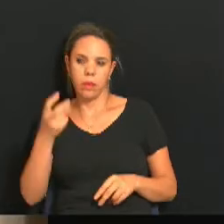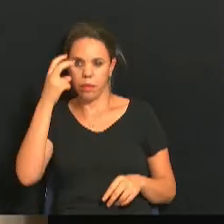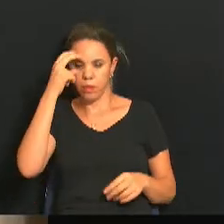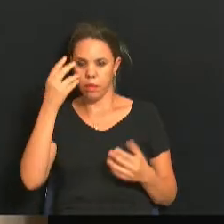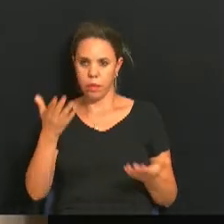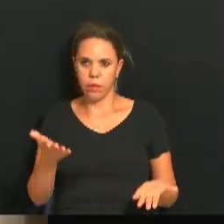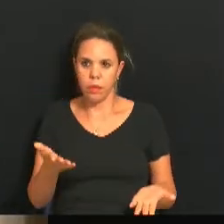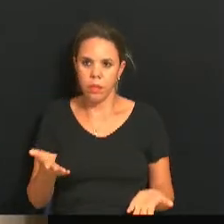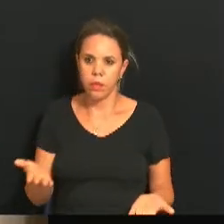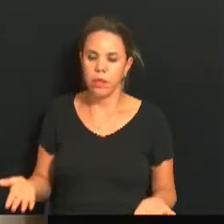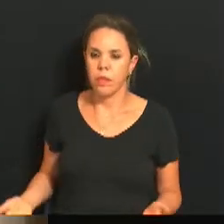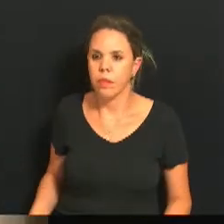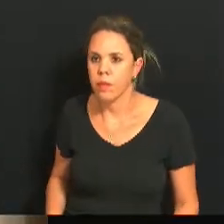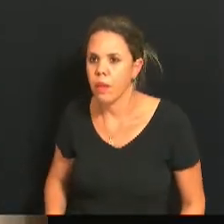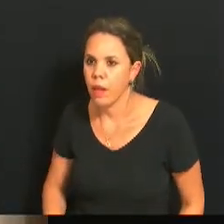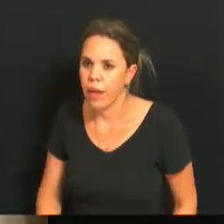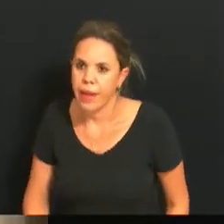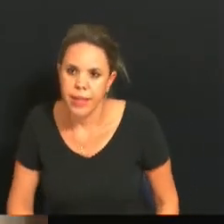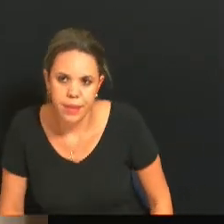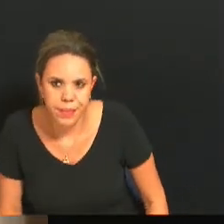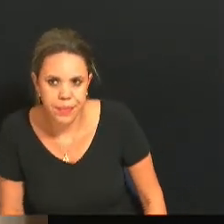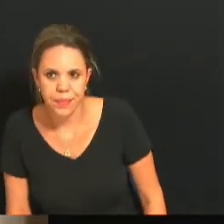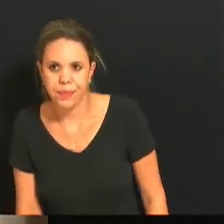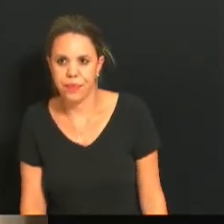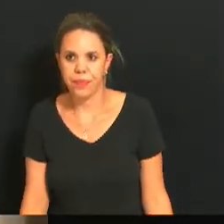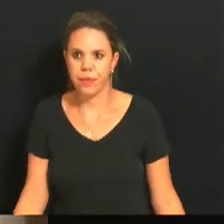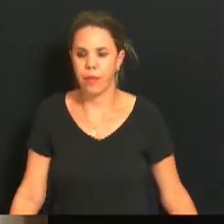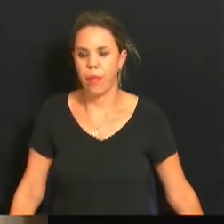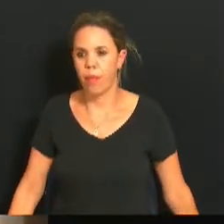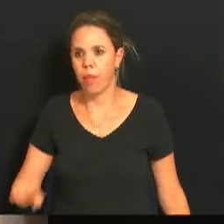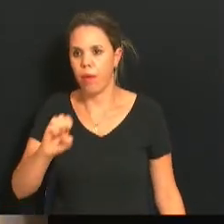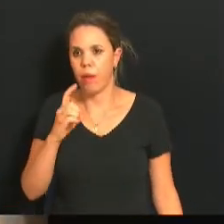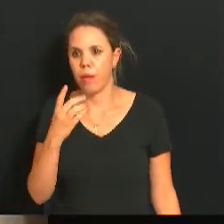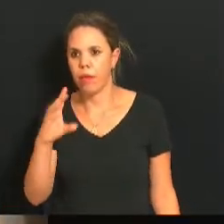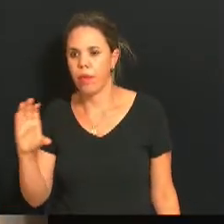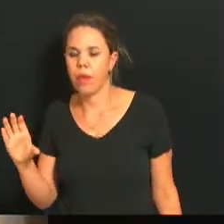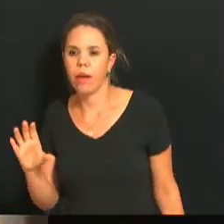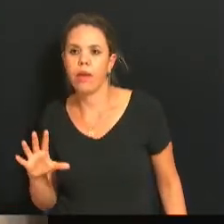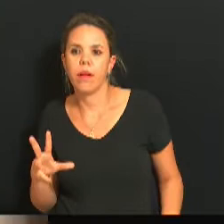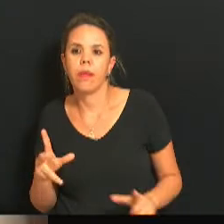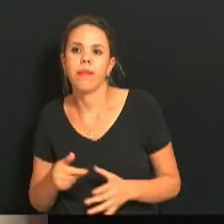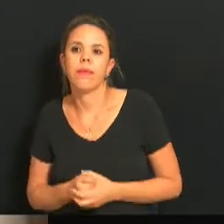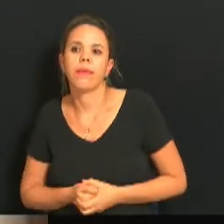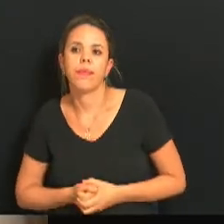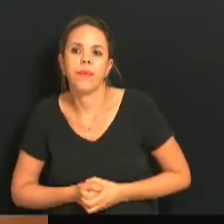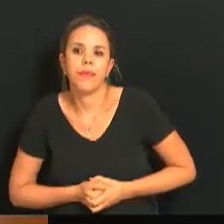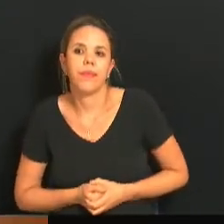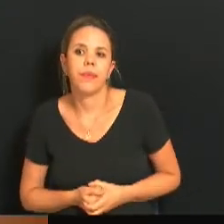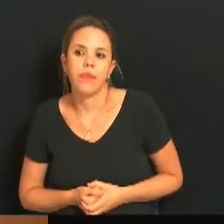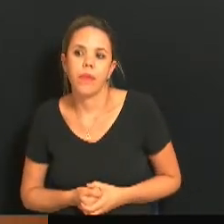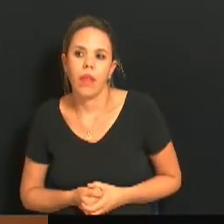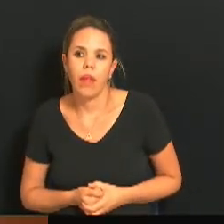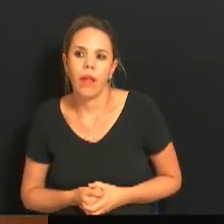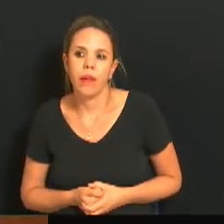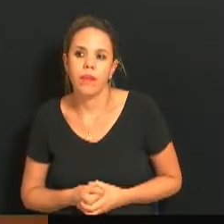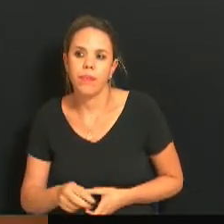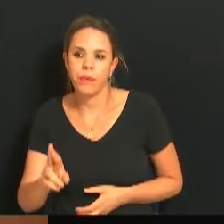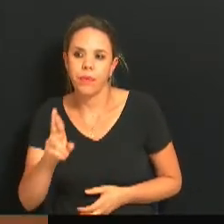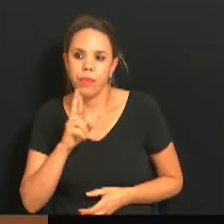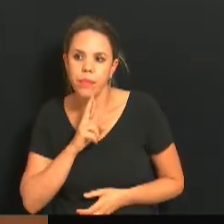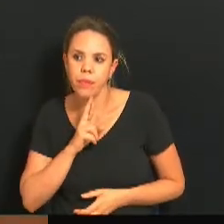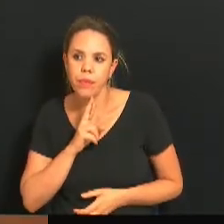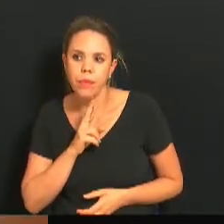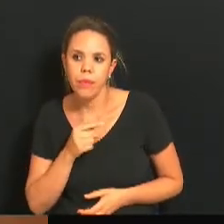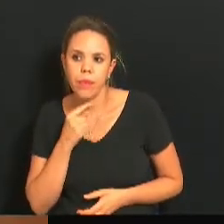que tá aí ao pessoal da deve também Vinícius enfim gostaria que fosse é respondido